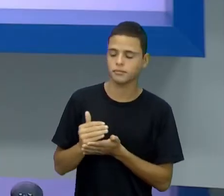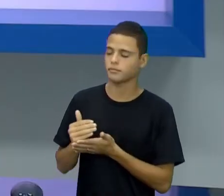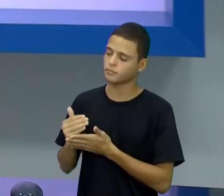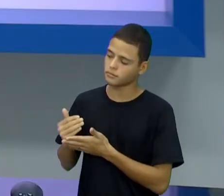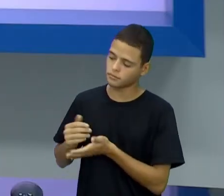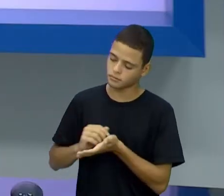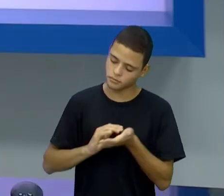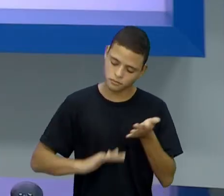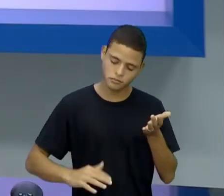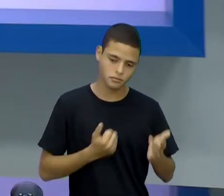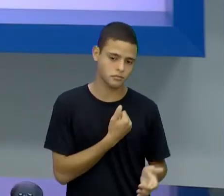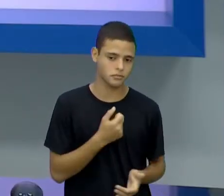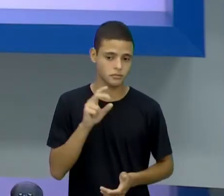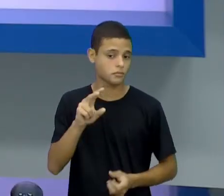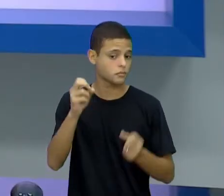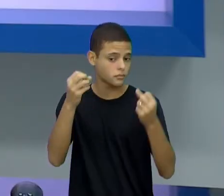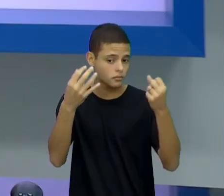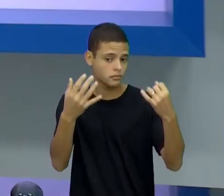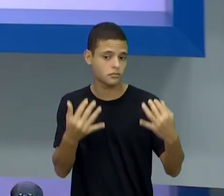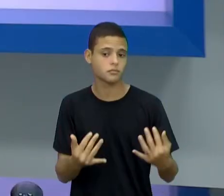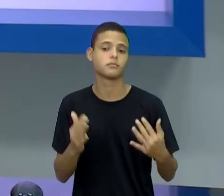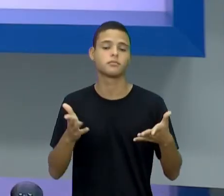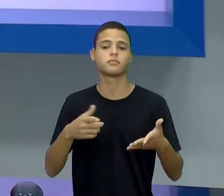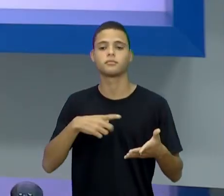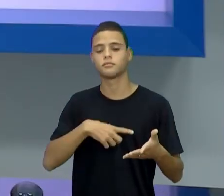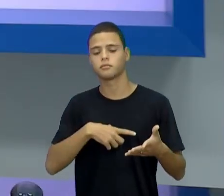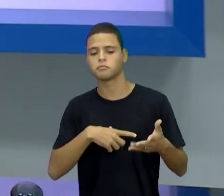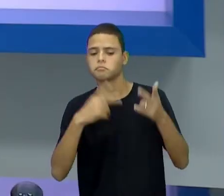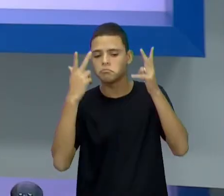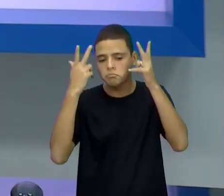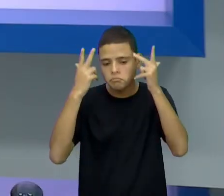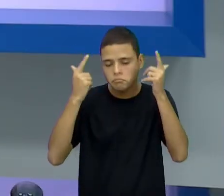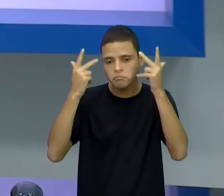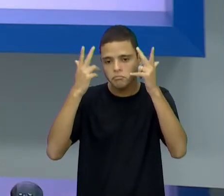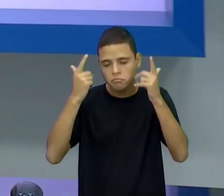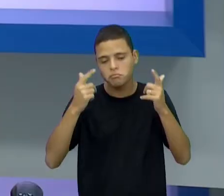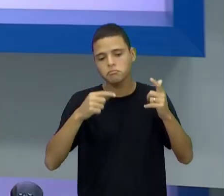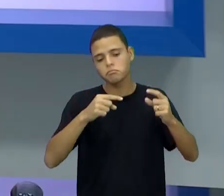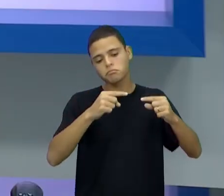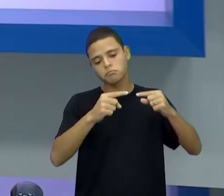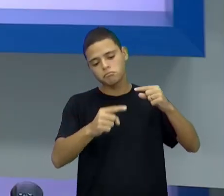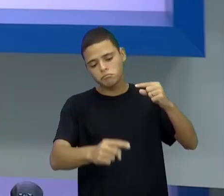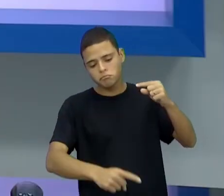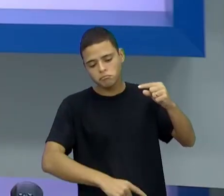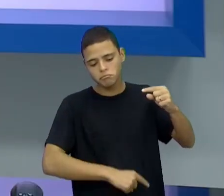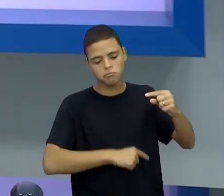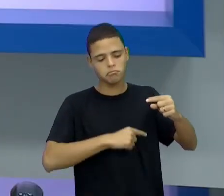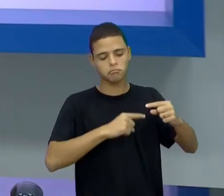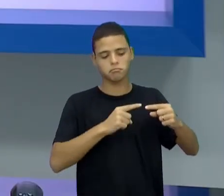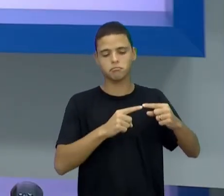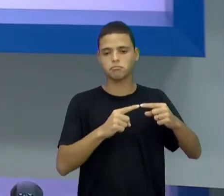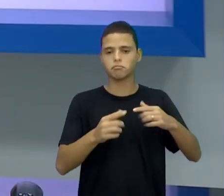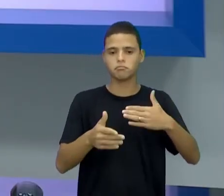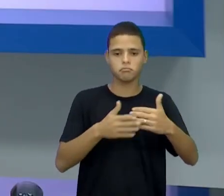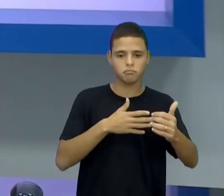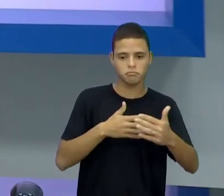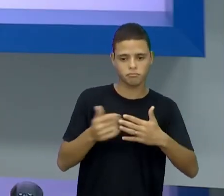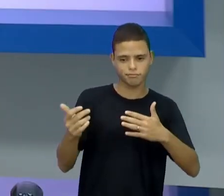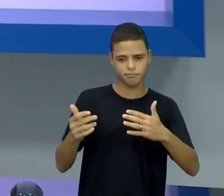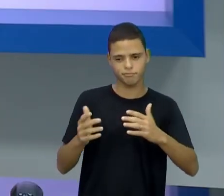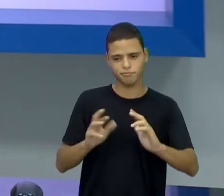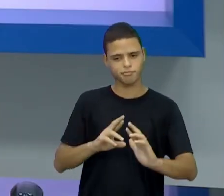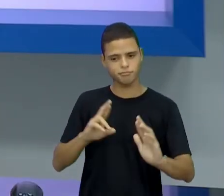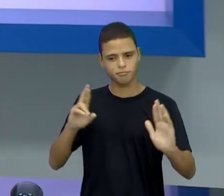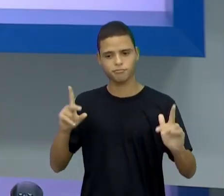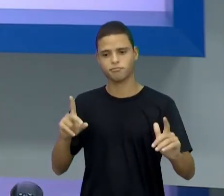5, né, que eles têm o seu processo natural, né, e qualquer movimentação contrária